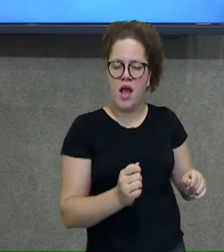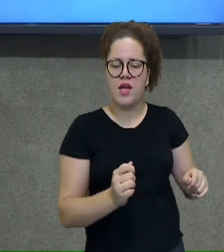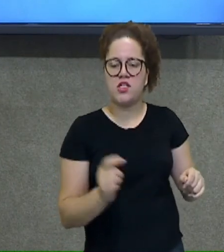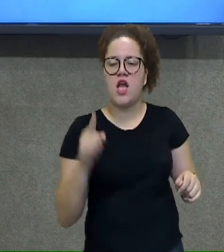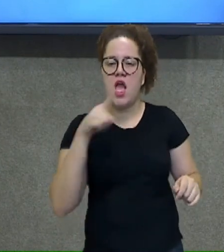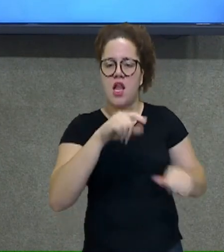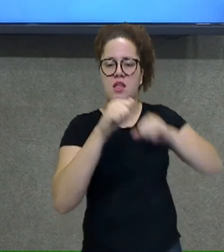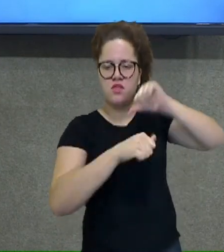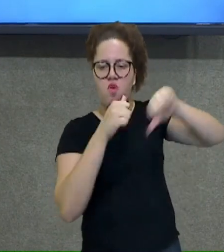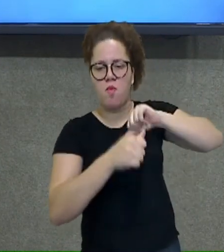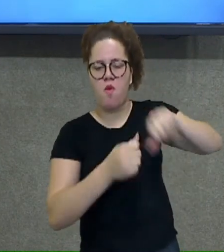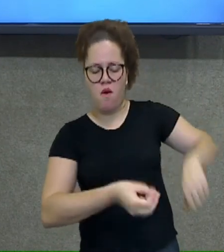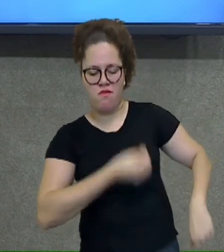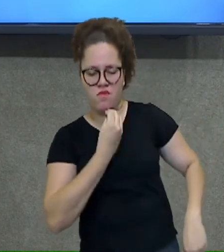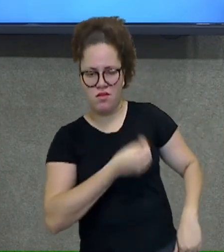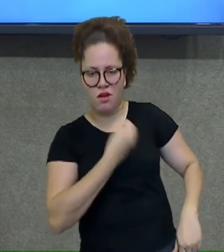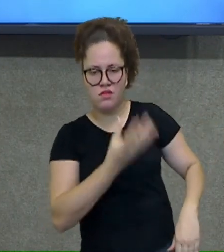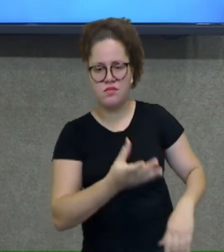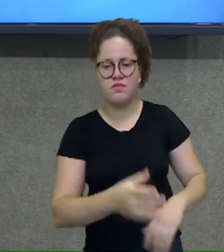transformou vidas.